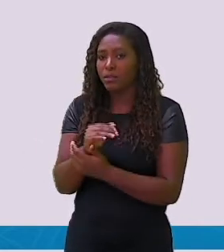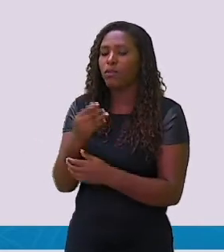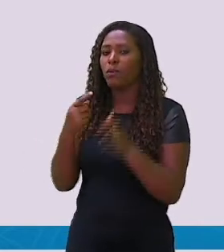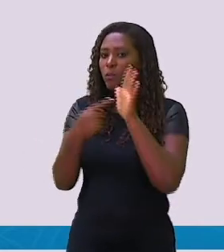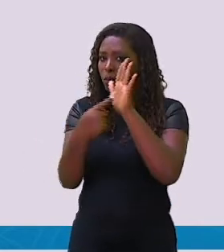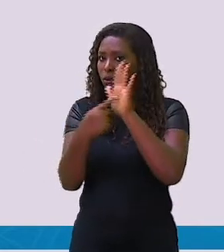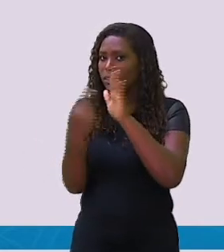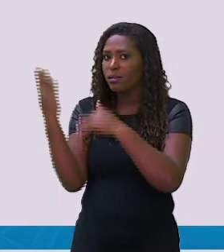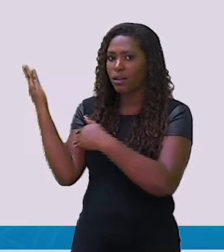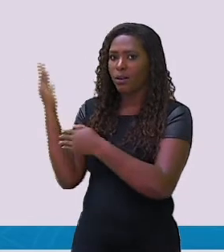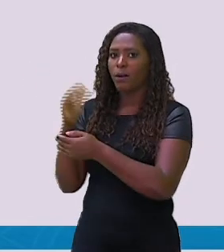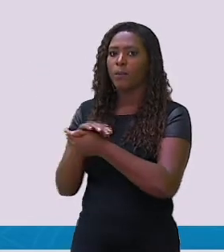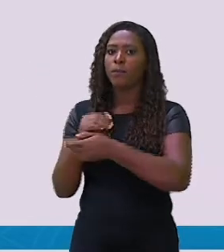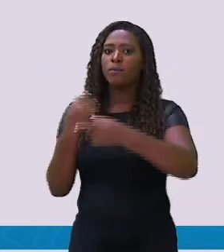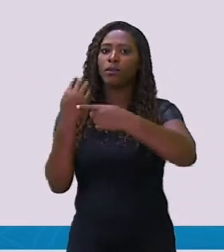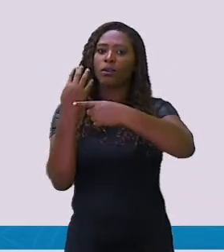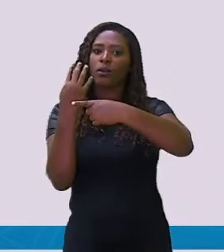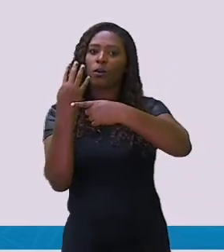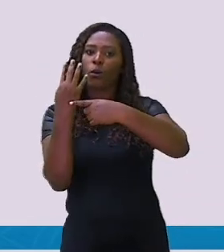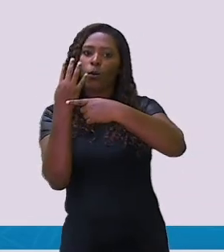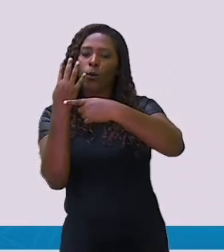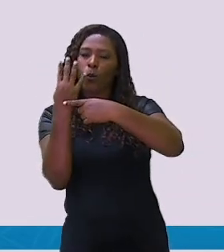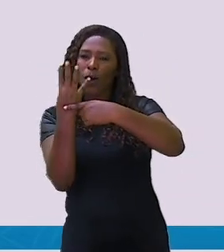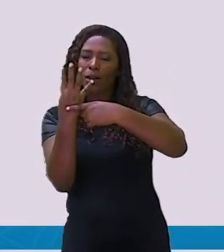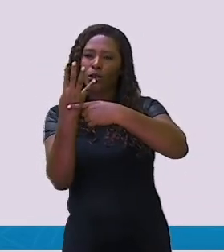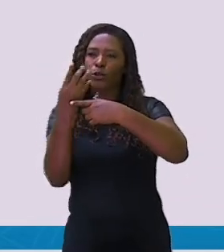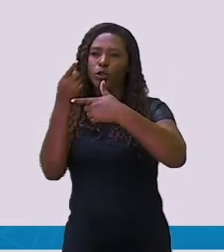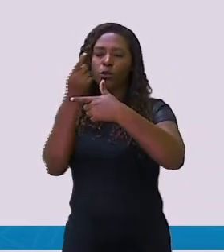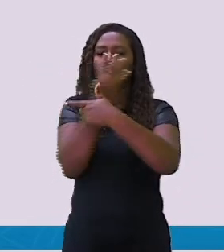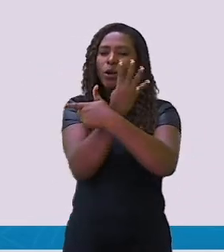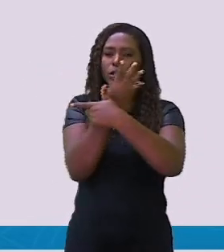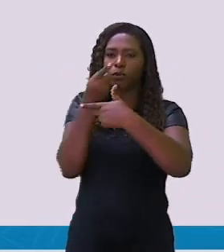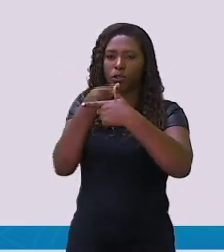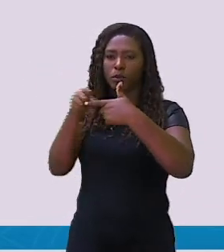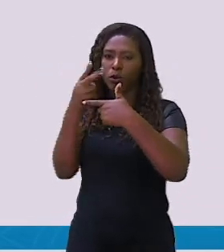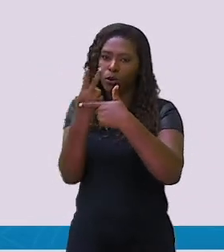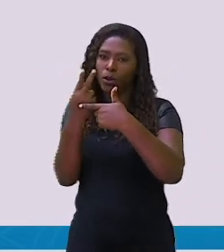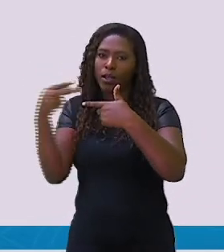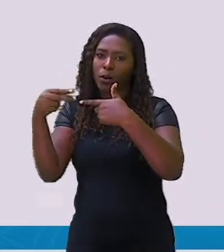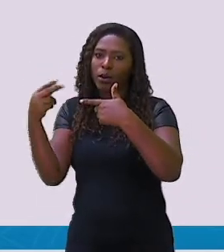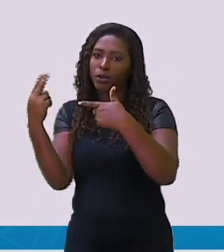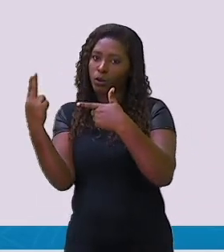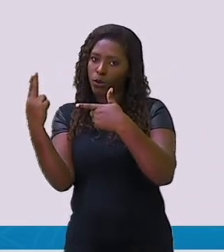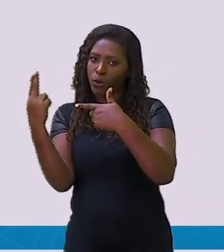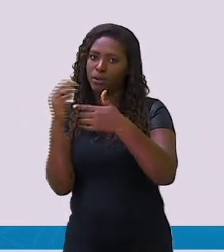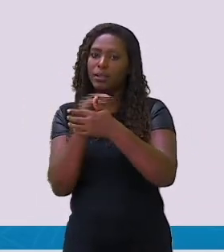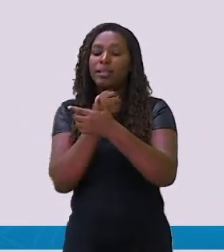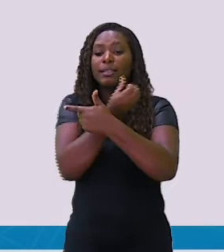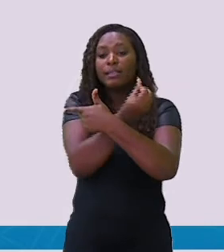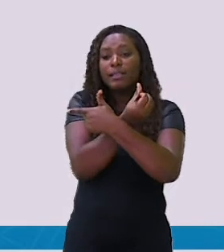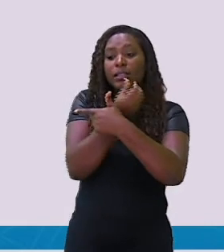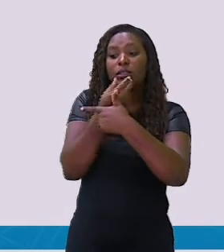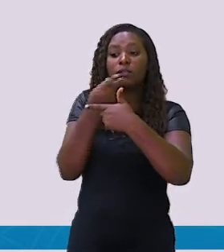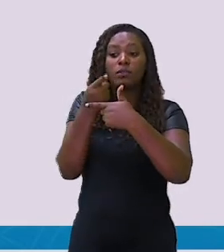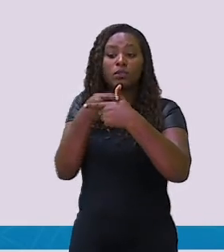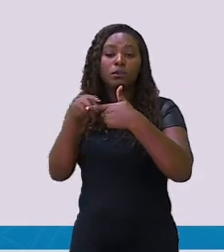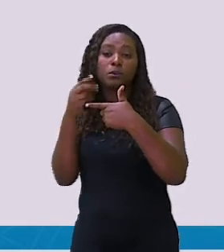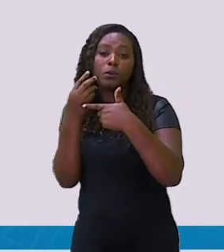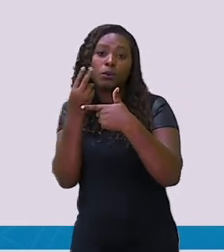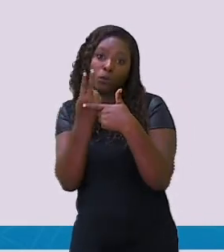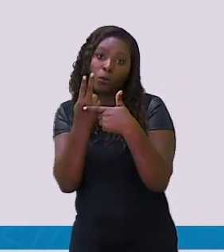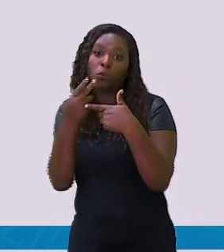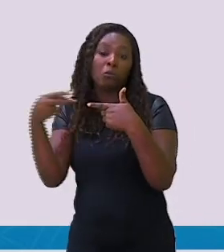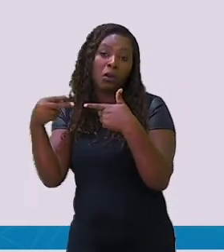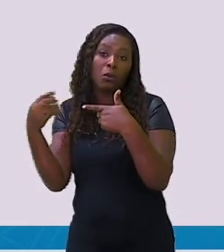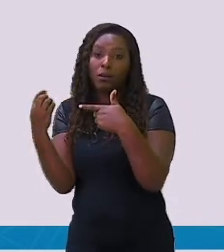4 dividido por 22 e seis dividido por 2 3 Essa é a forma